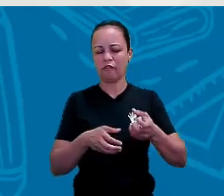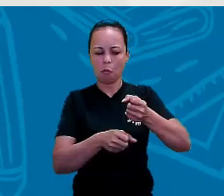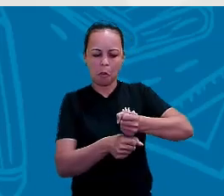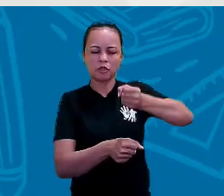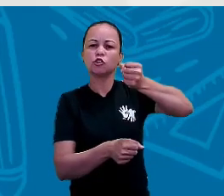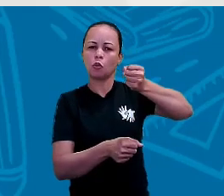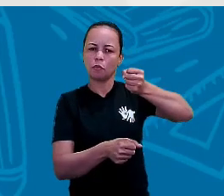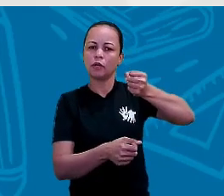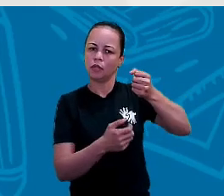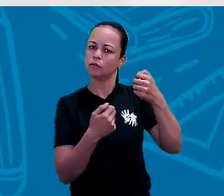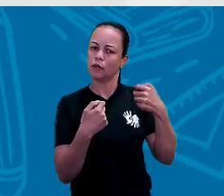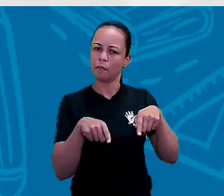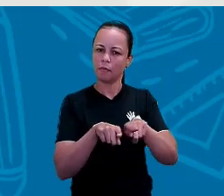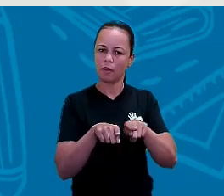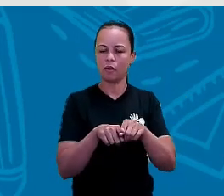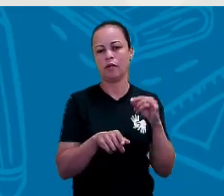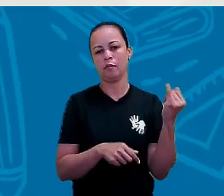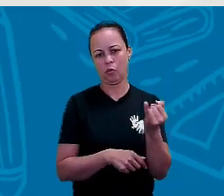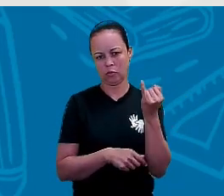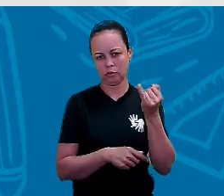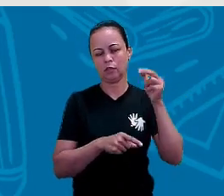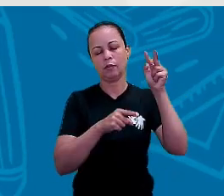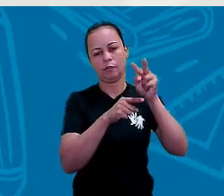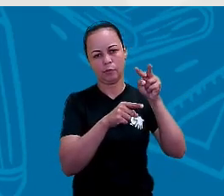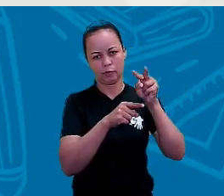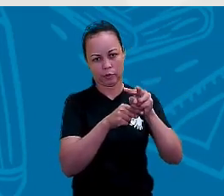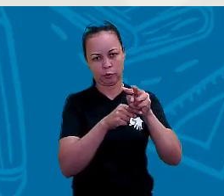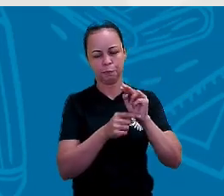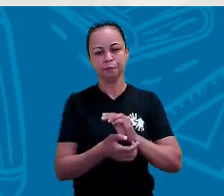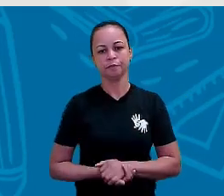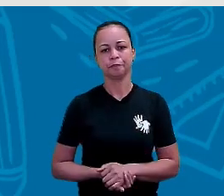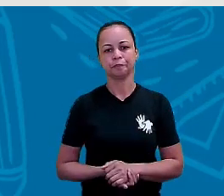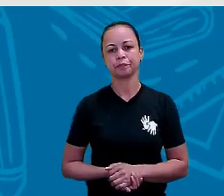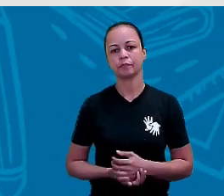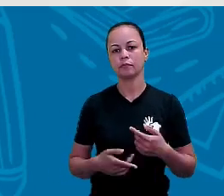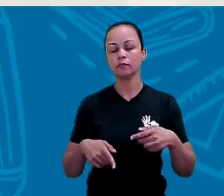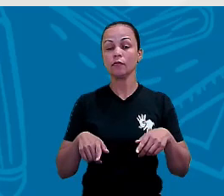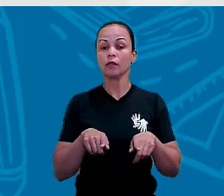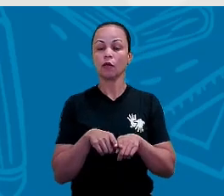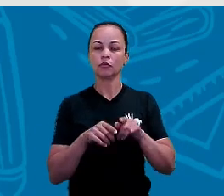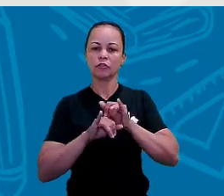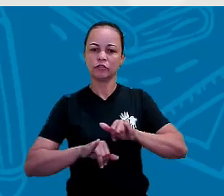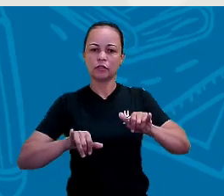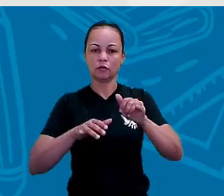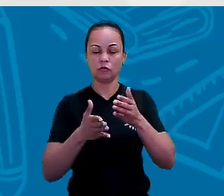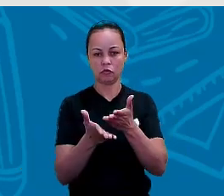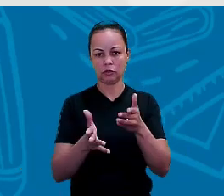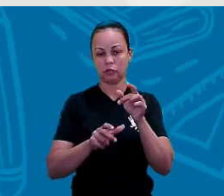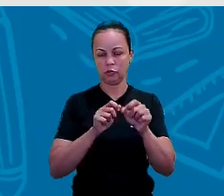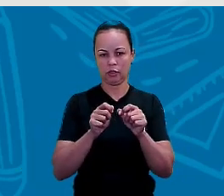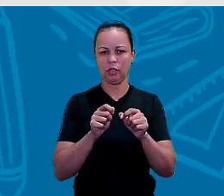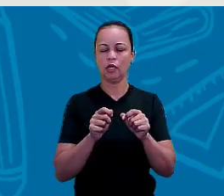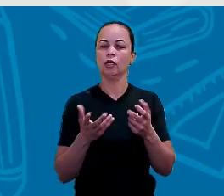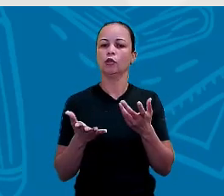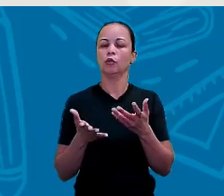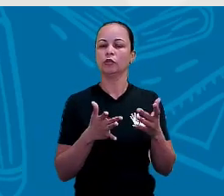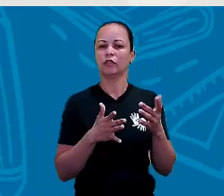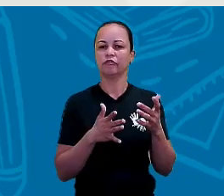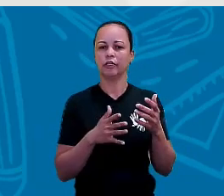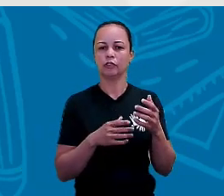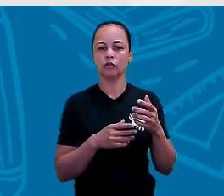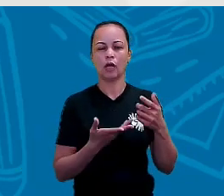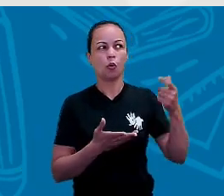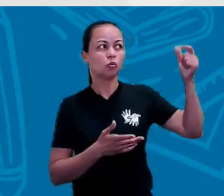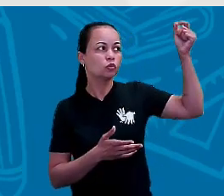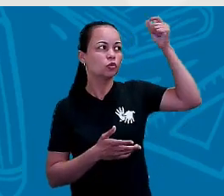um guarda-sol, para se proteger, gente. Porque, como eu tinha dito para vocês, os efeitos à nossa saúde da exposição